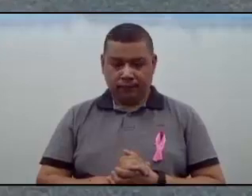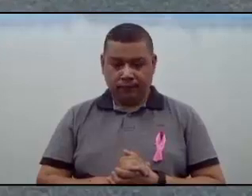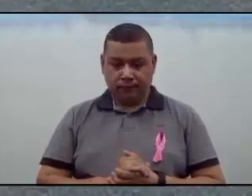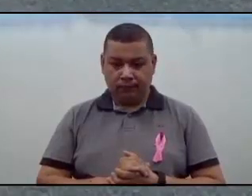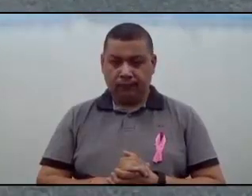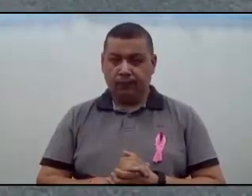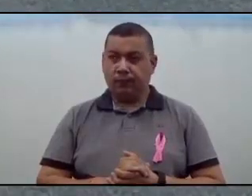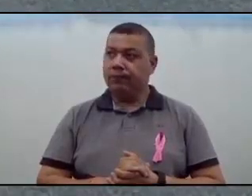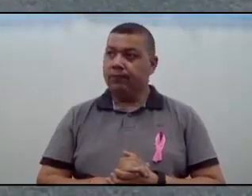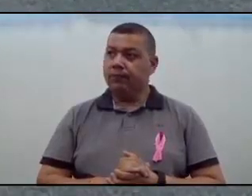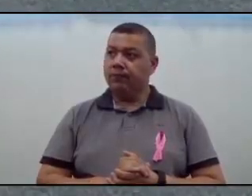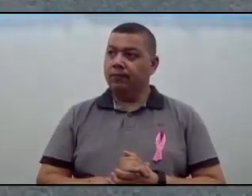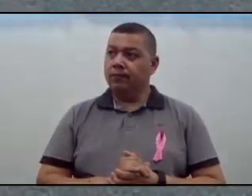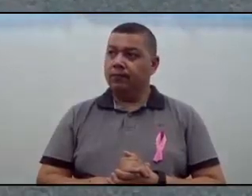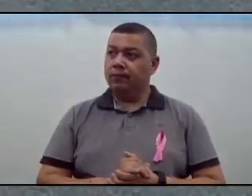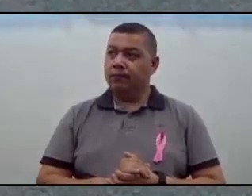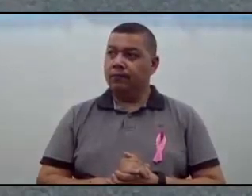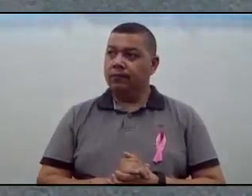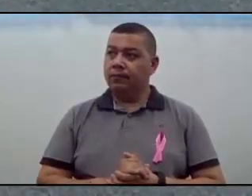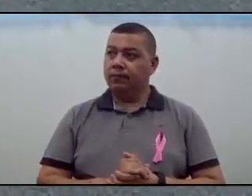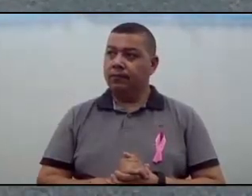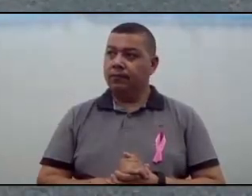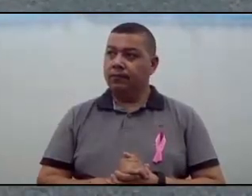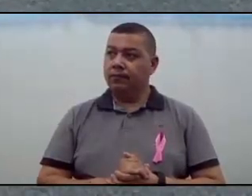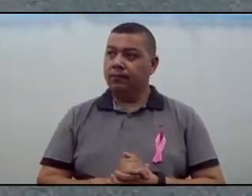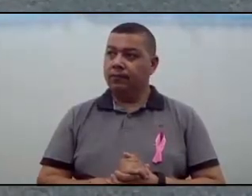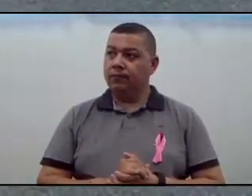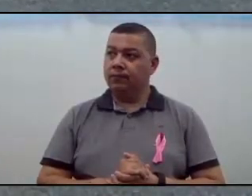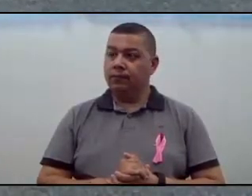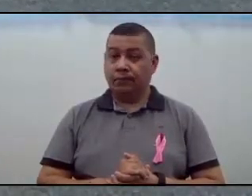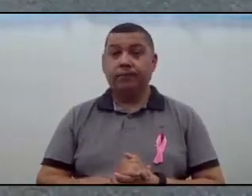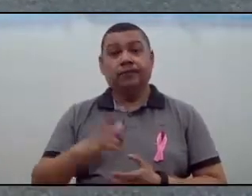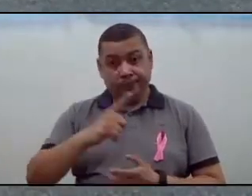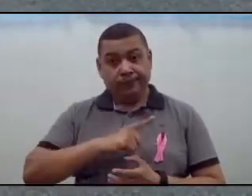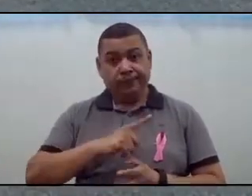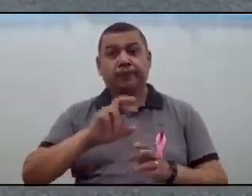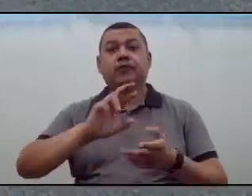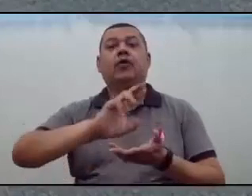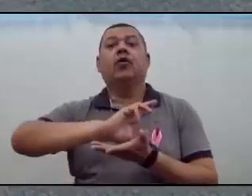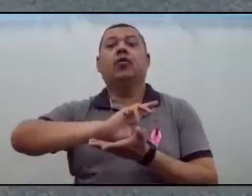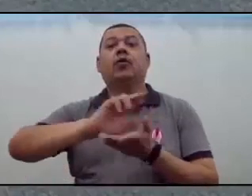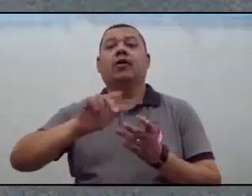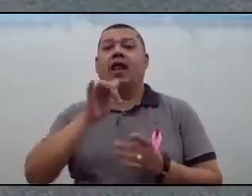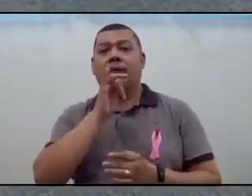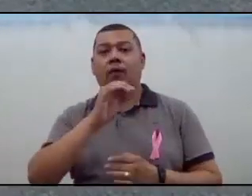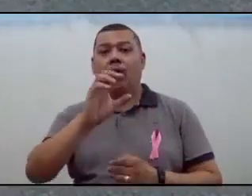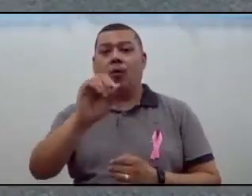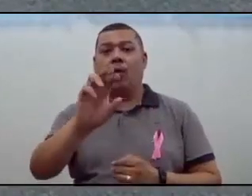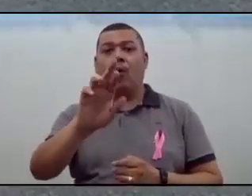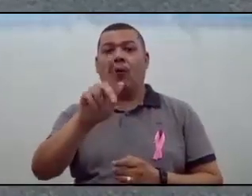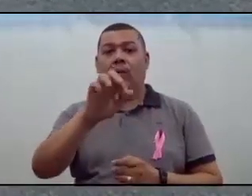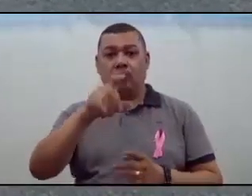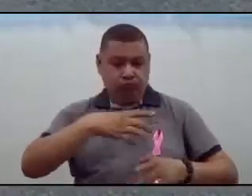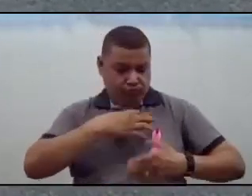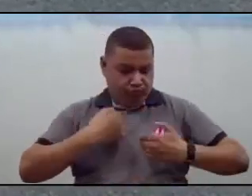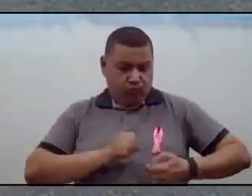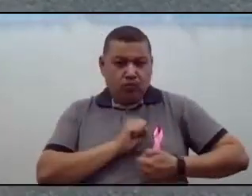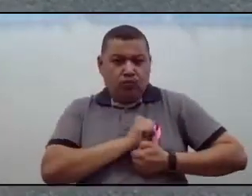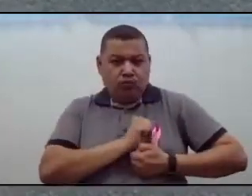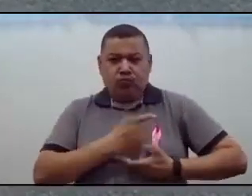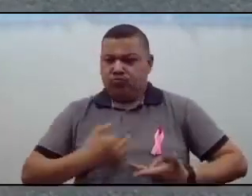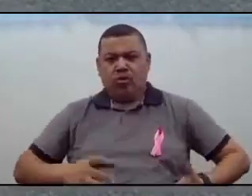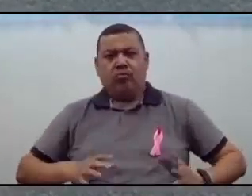que foram retirados aqui no Hospital Regional para ser implantados em pessoas que